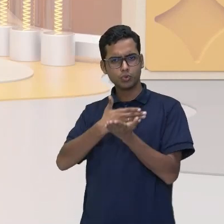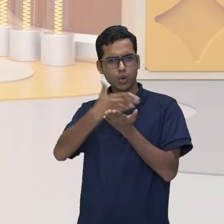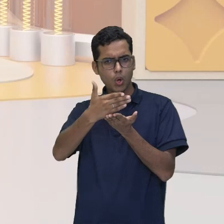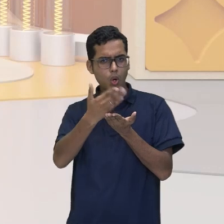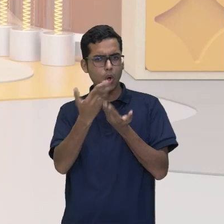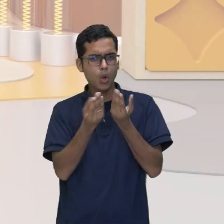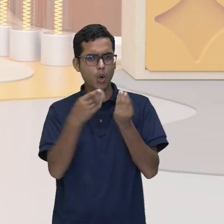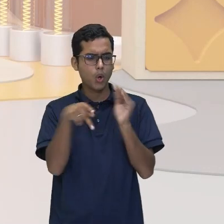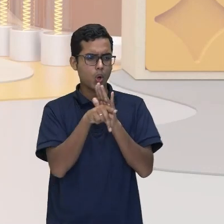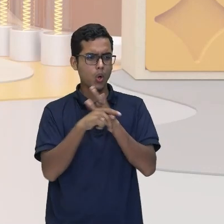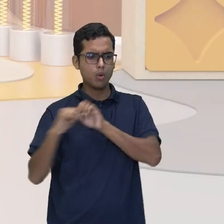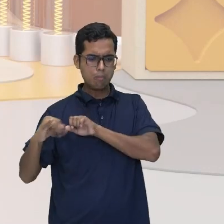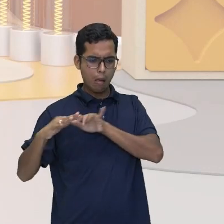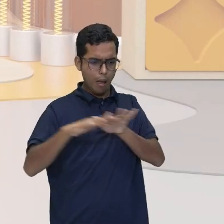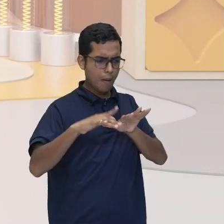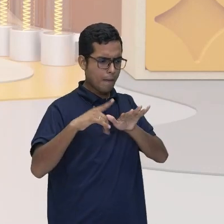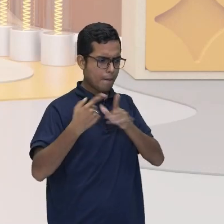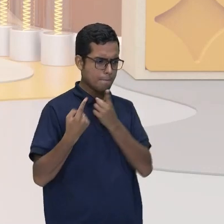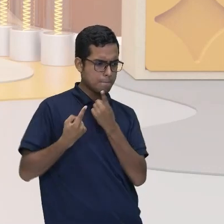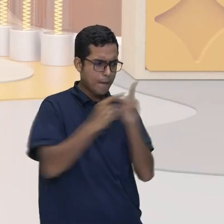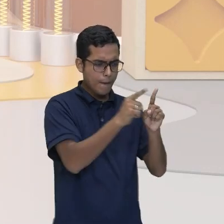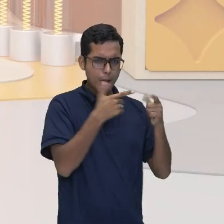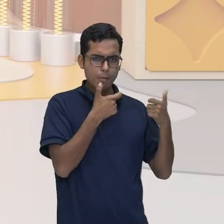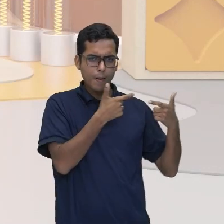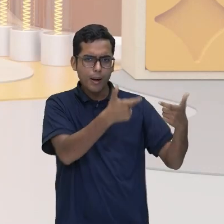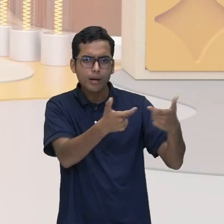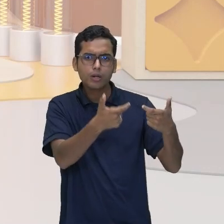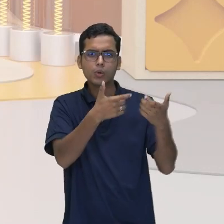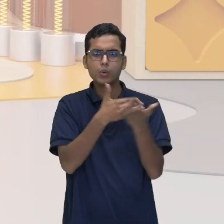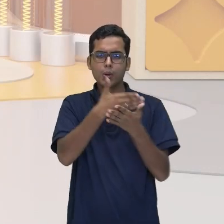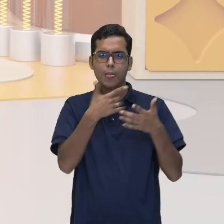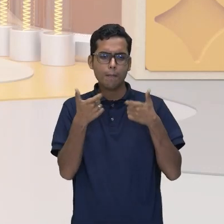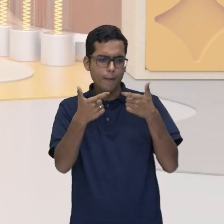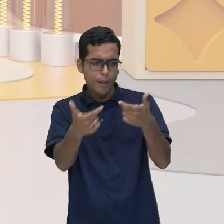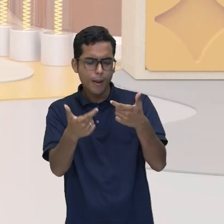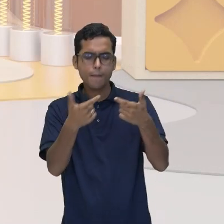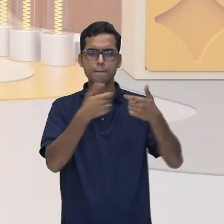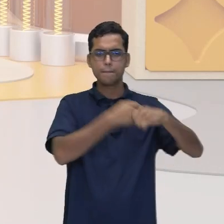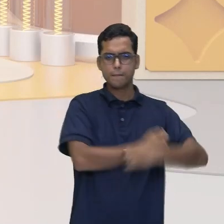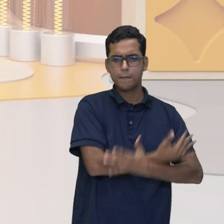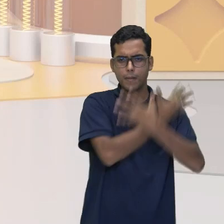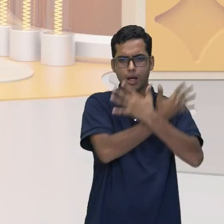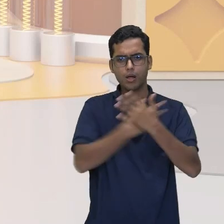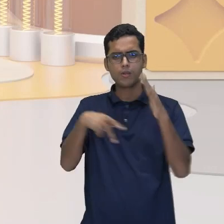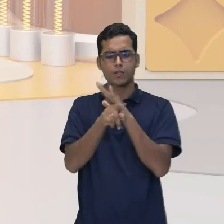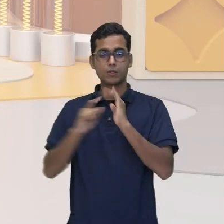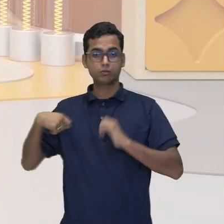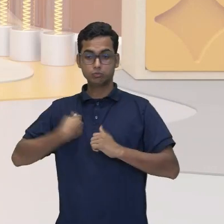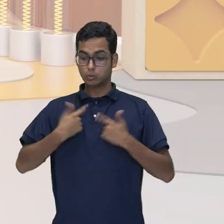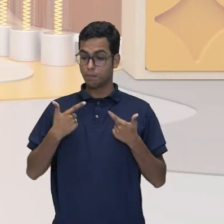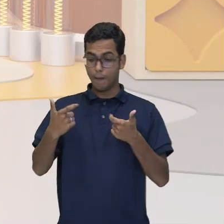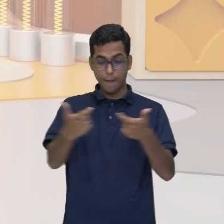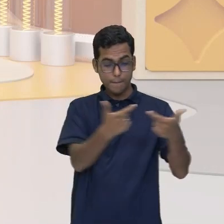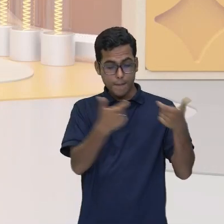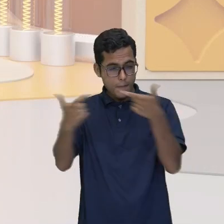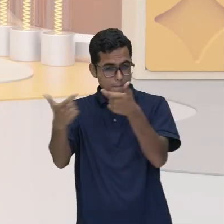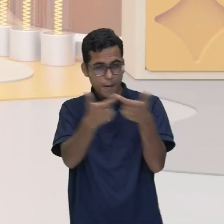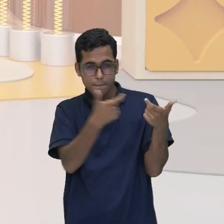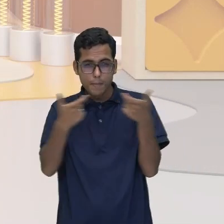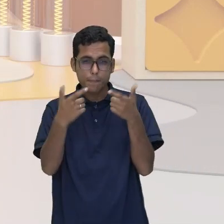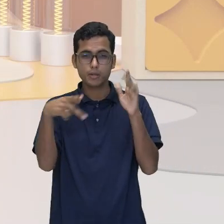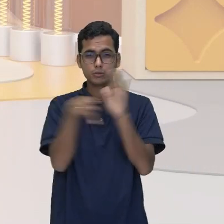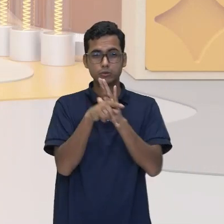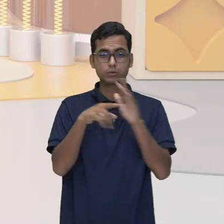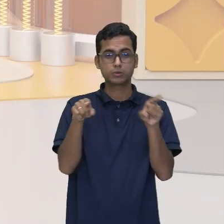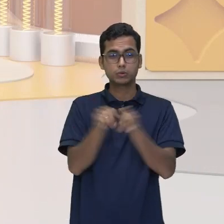atacá-los. E claro, começa a surgir um ataque entre espanhóis e astecas. Certo? Então,